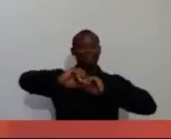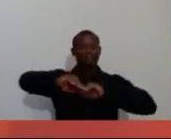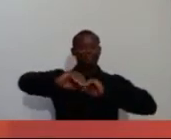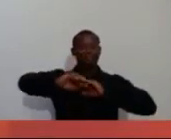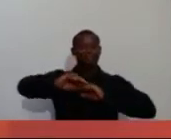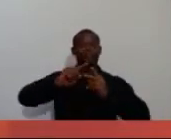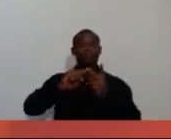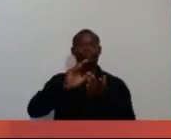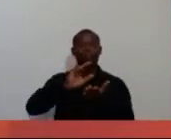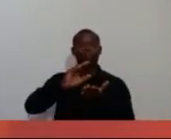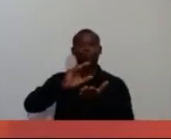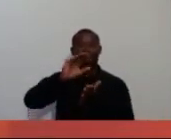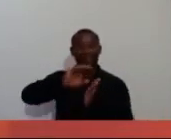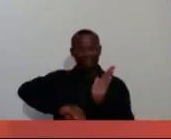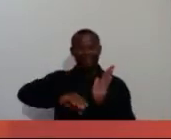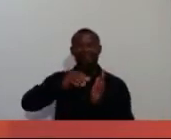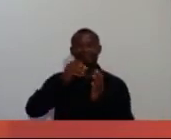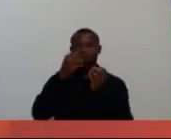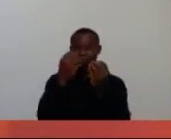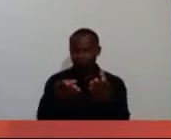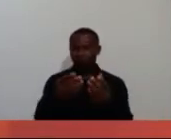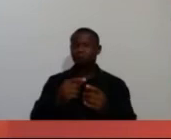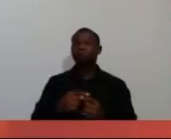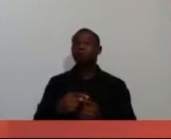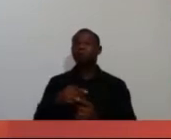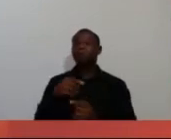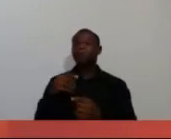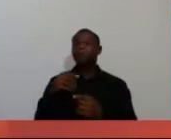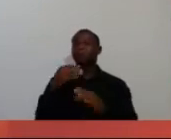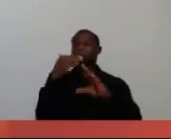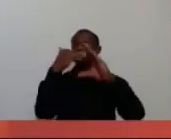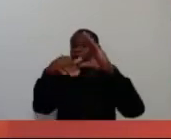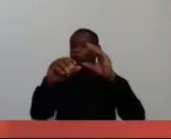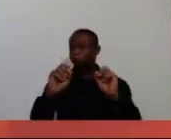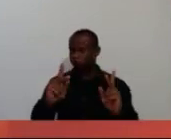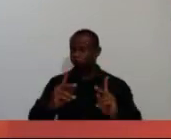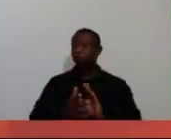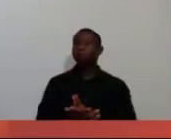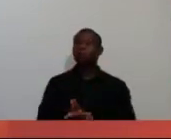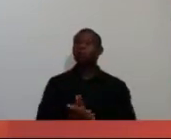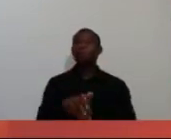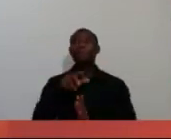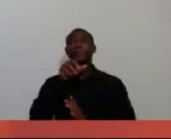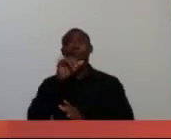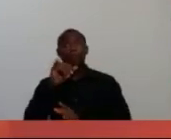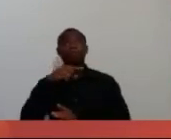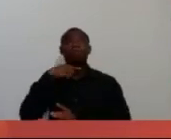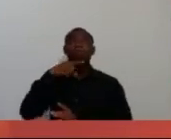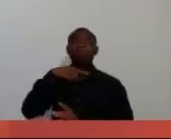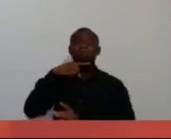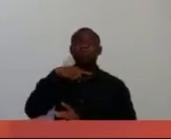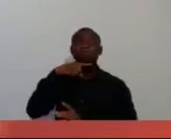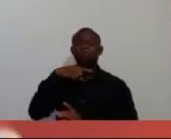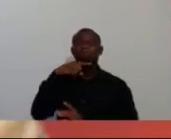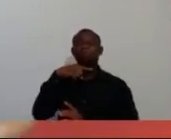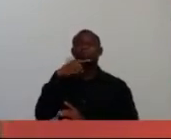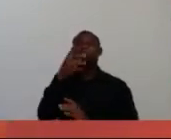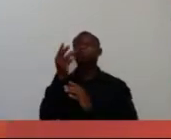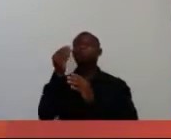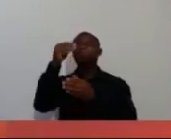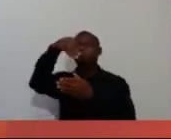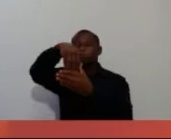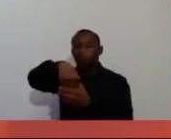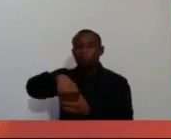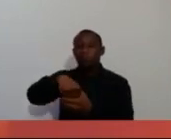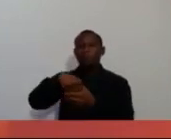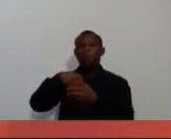através do seu e-mail. E se você não conseguiu realizar a sua inscrição através da página oficial, está